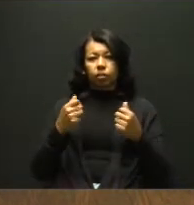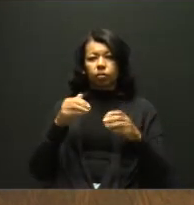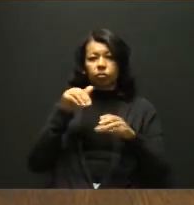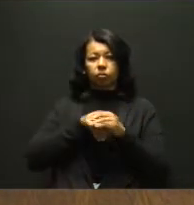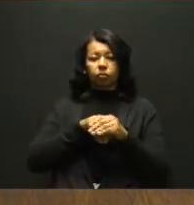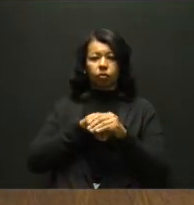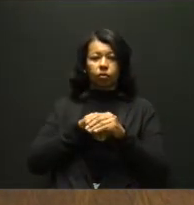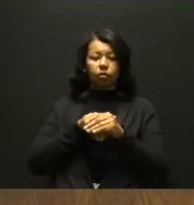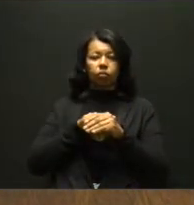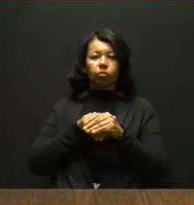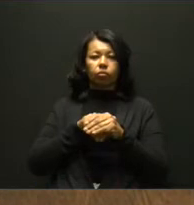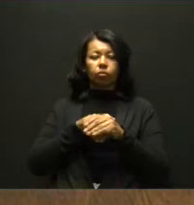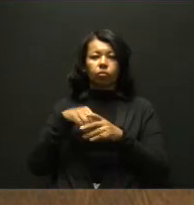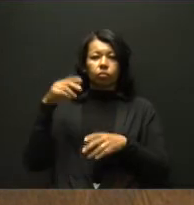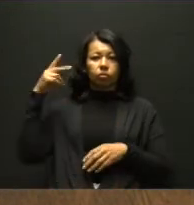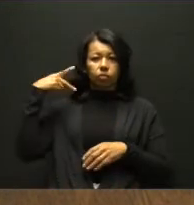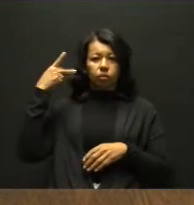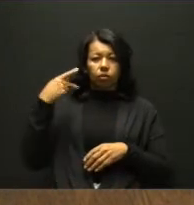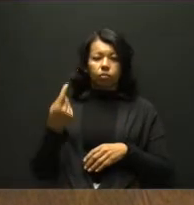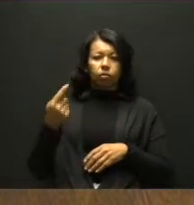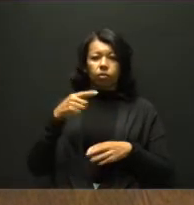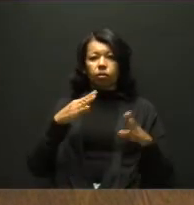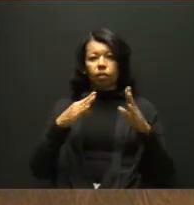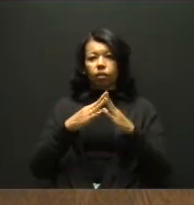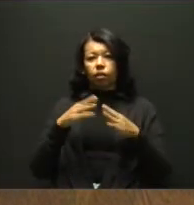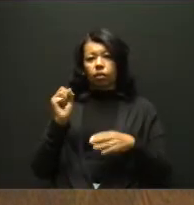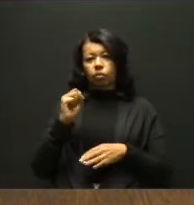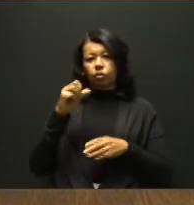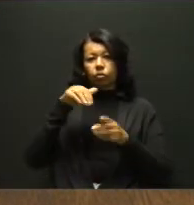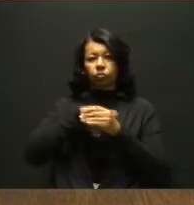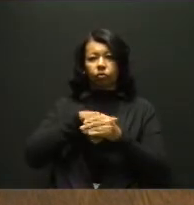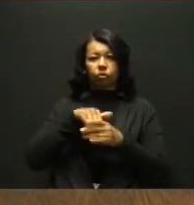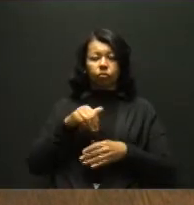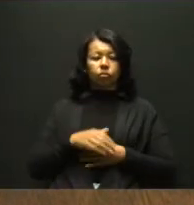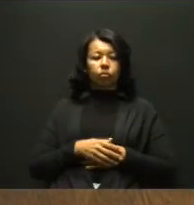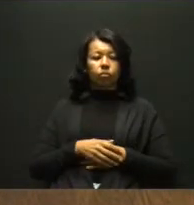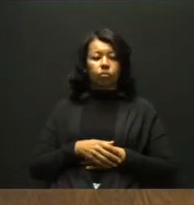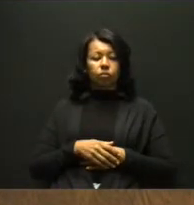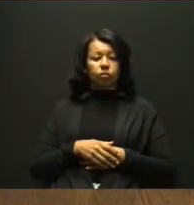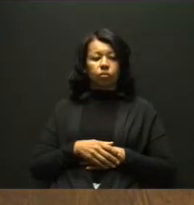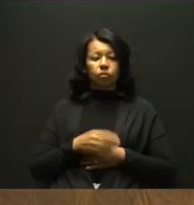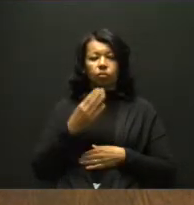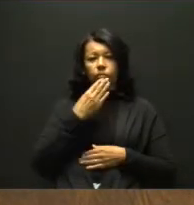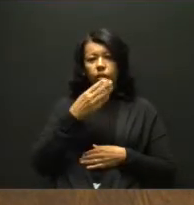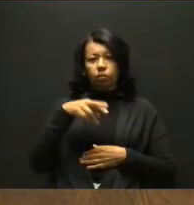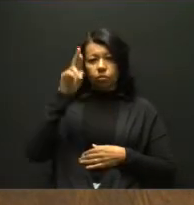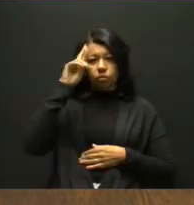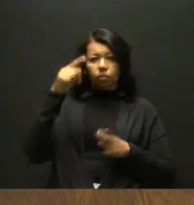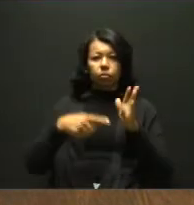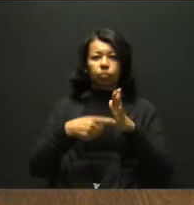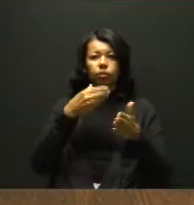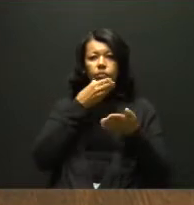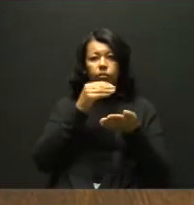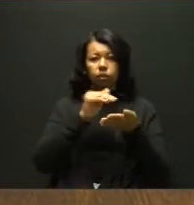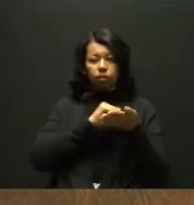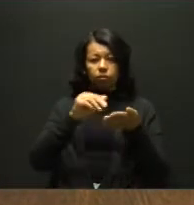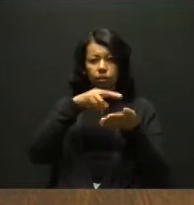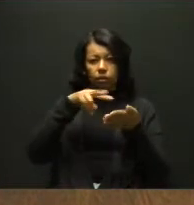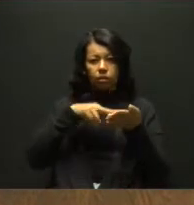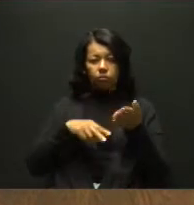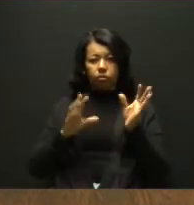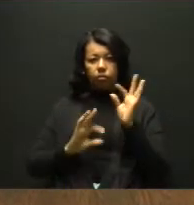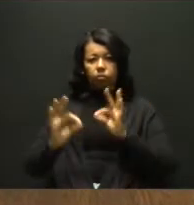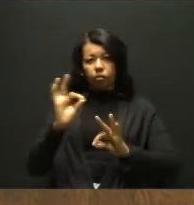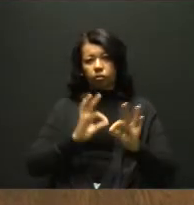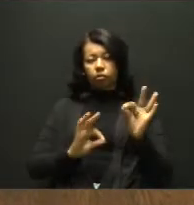da maioria absoluta dos membros desta casa ou seja oito votos solicito ao senhor primeiro secretário que proceda à leitura do